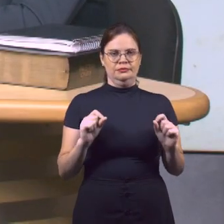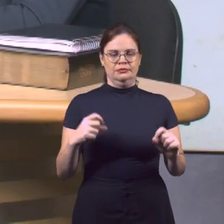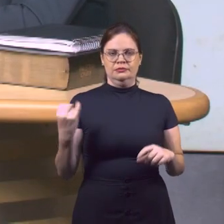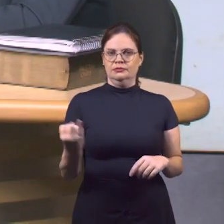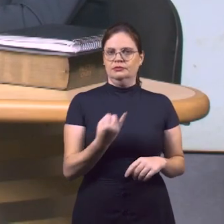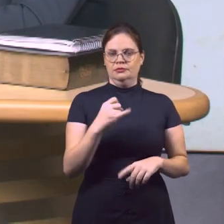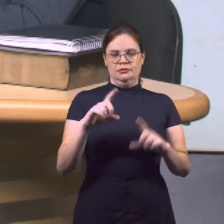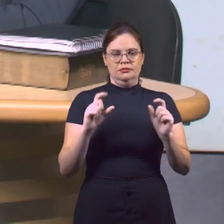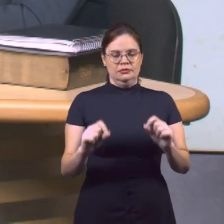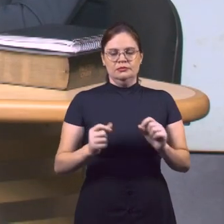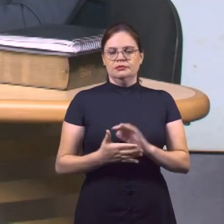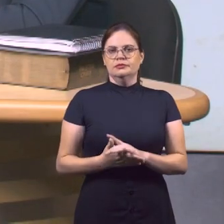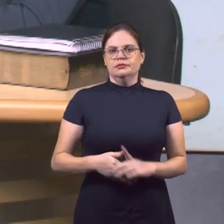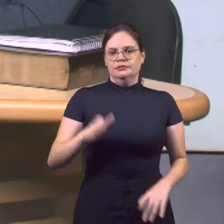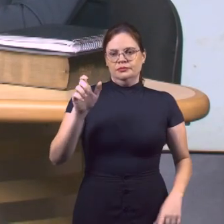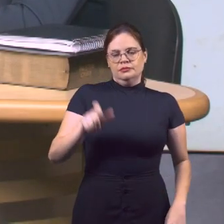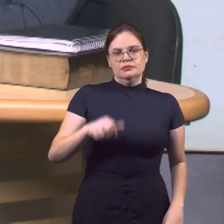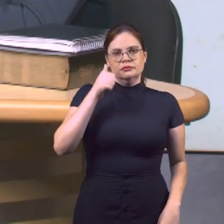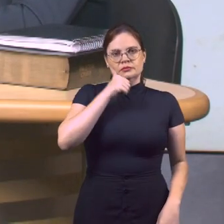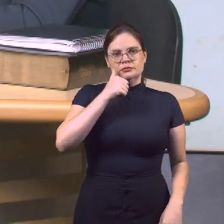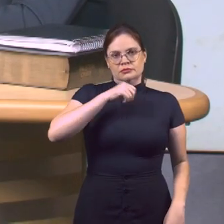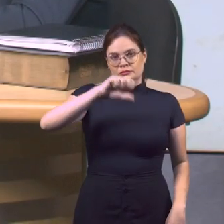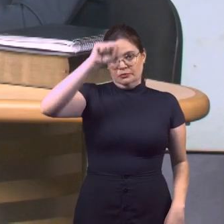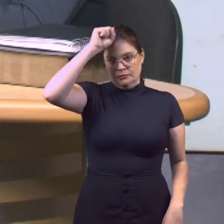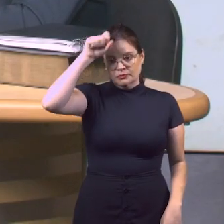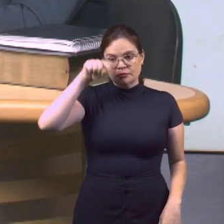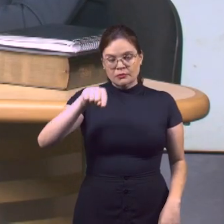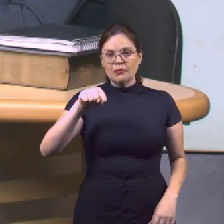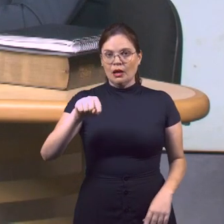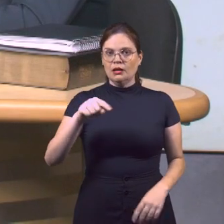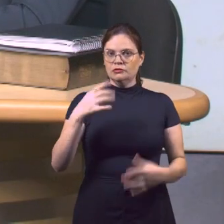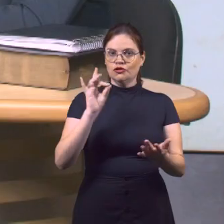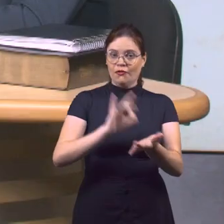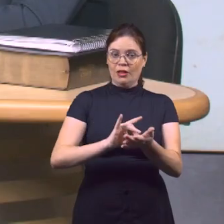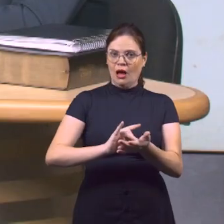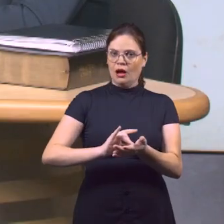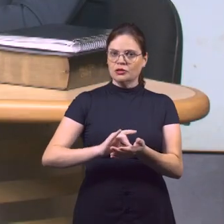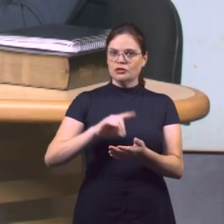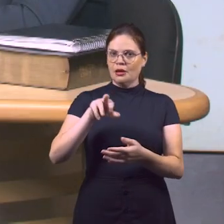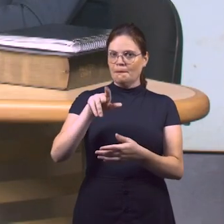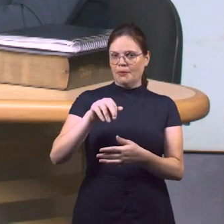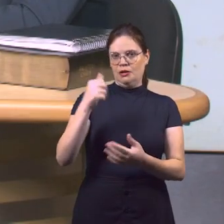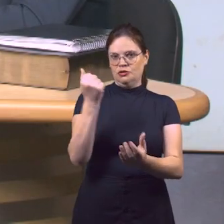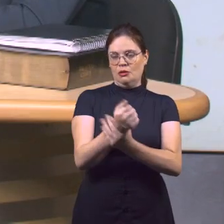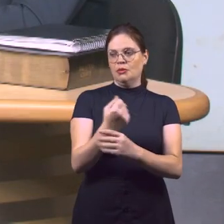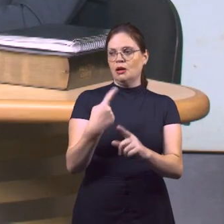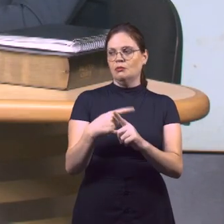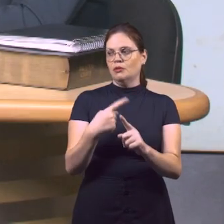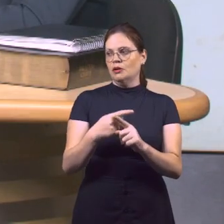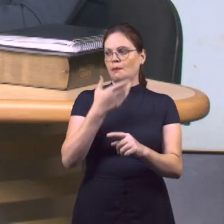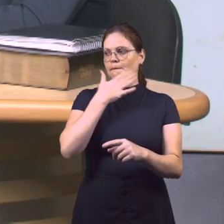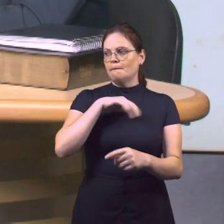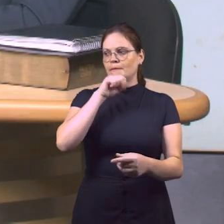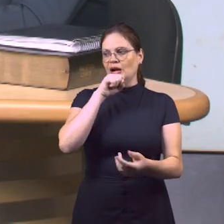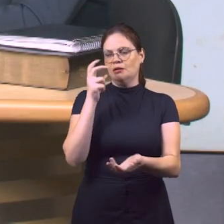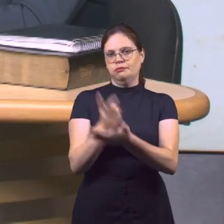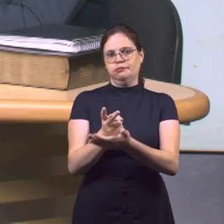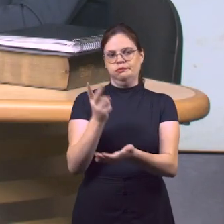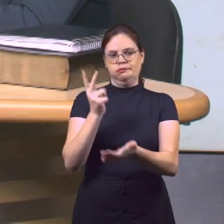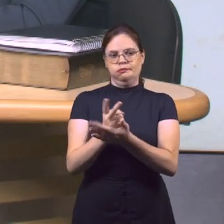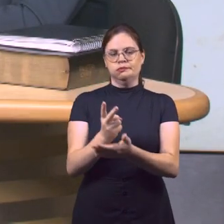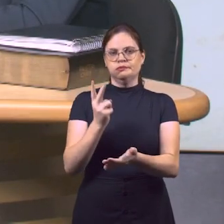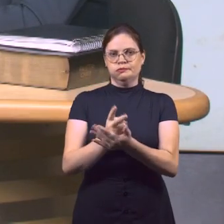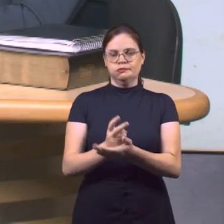ela de fato era meia-irmã de Abraão. E a lei que vinha proibir esse